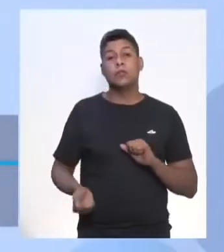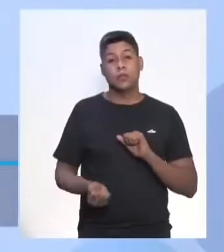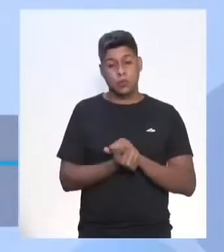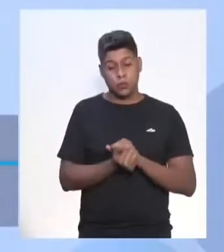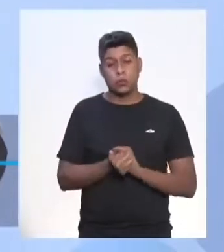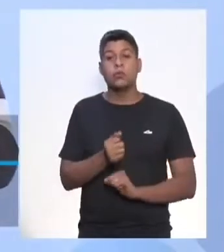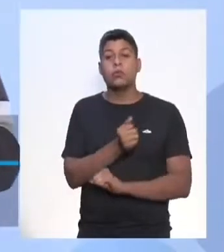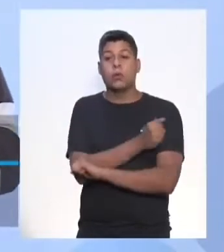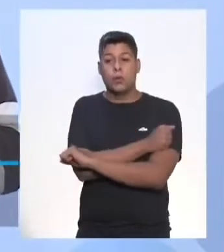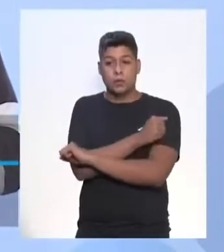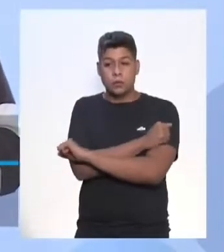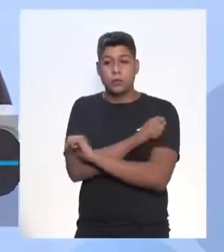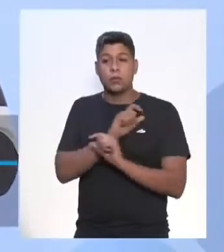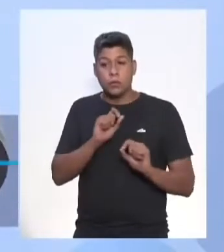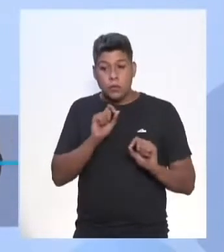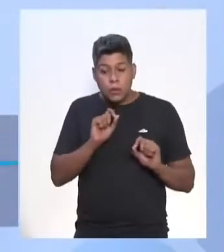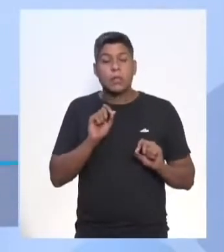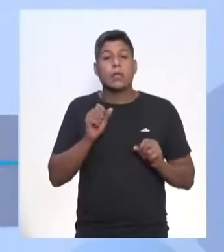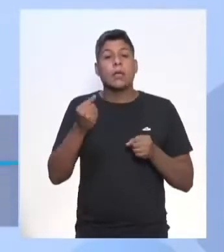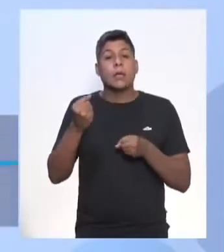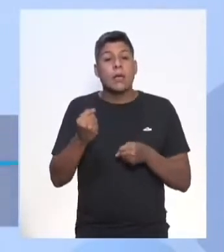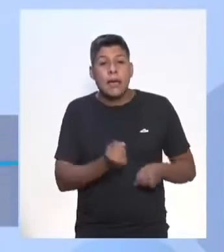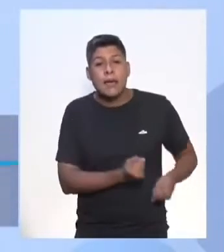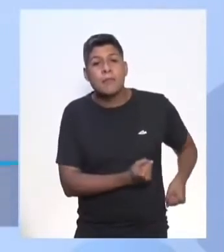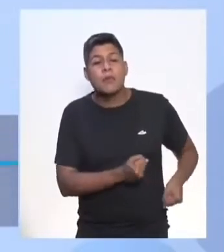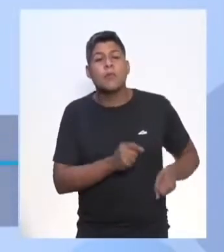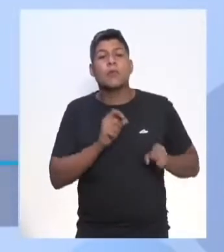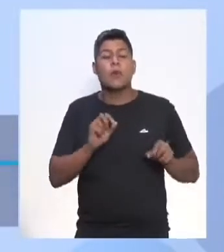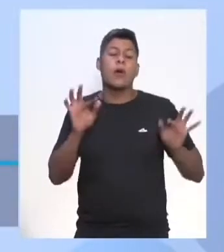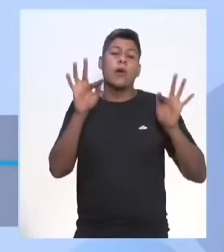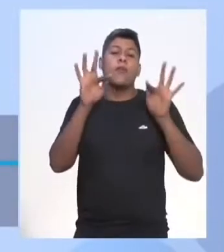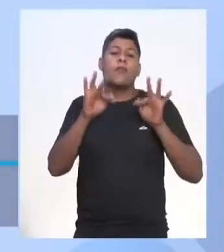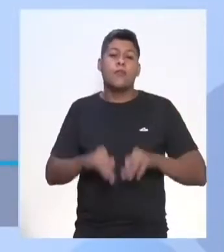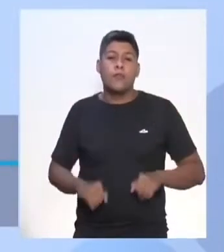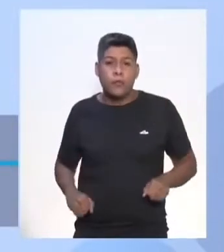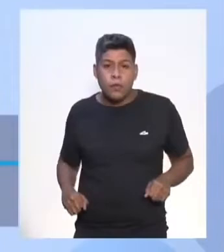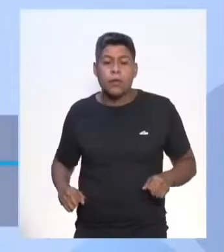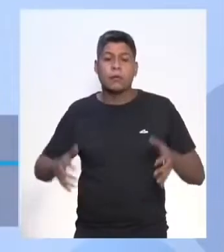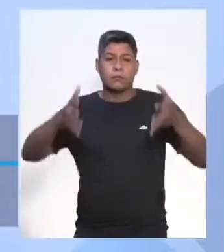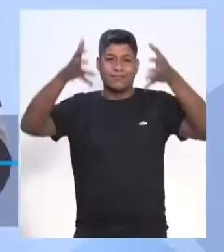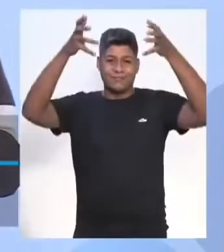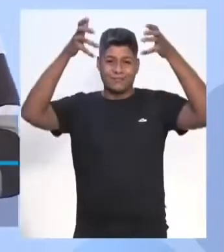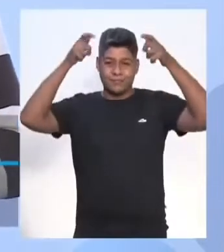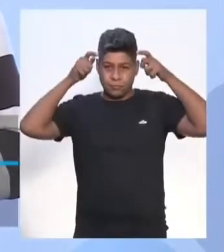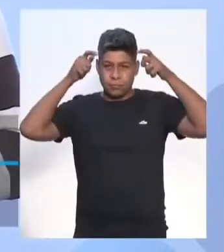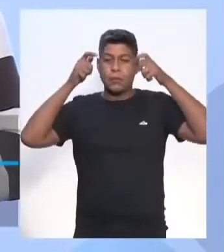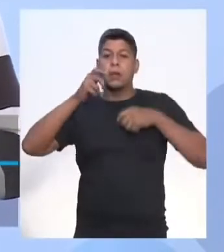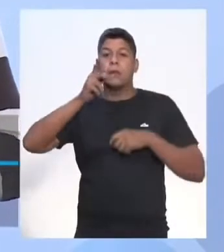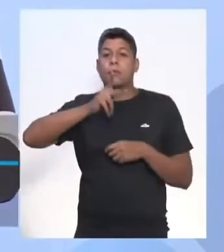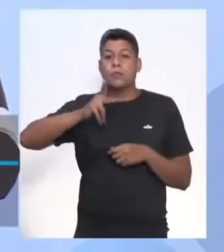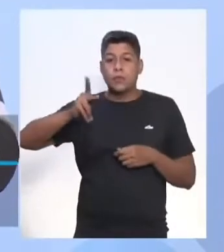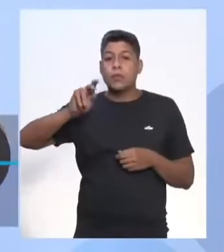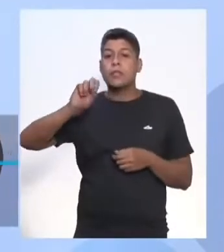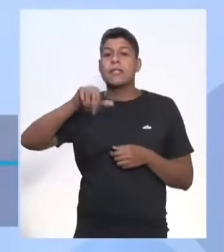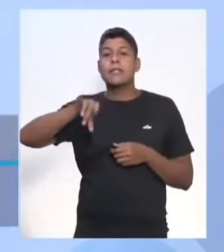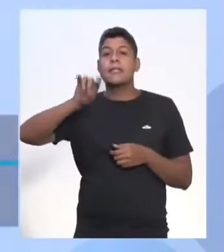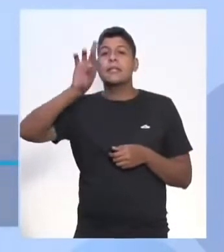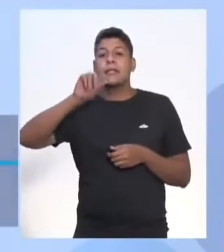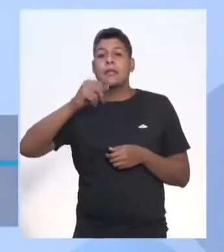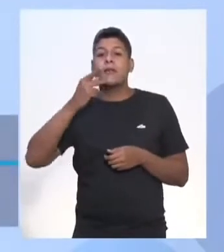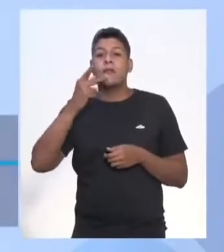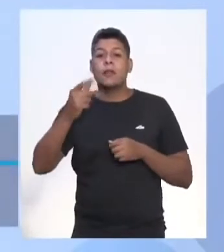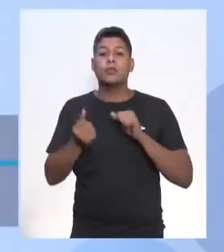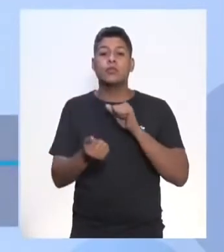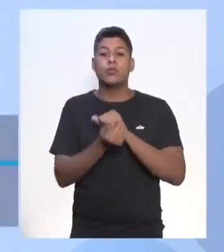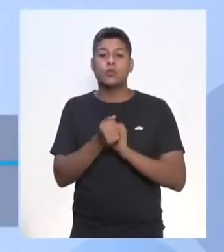seus estudantes, que a República representou o fim da monarquia. A professora Sandra também vai dizer, juntamente